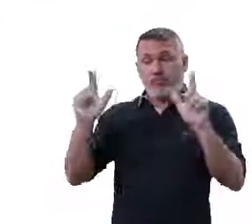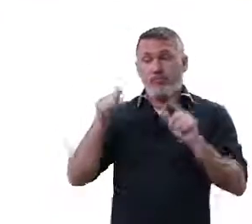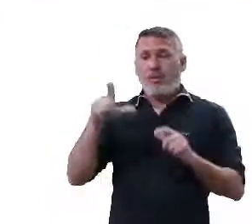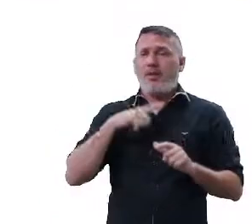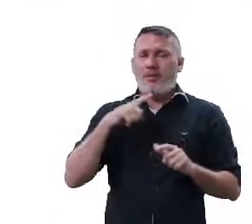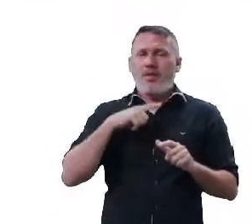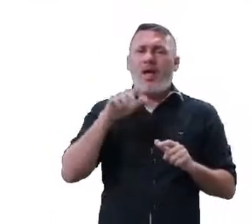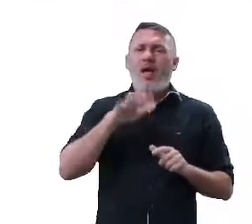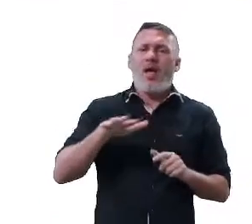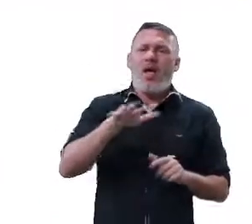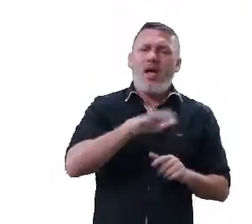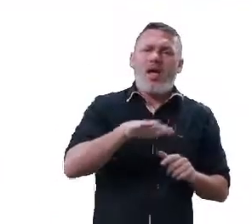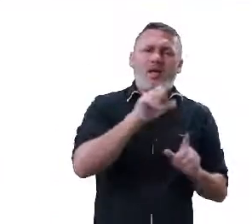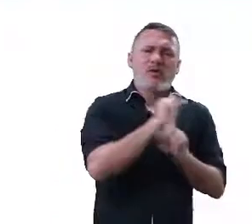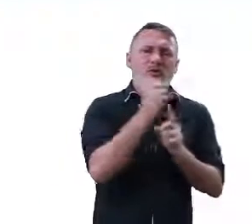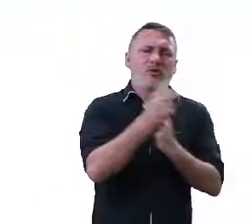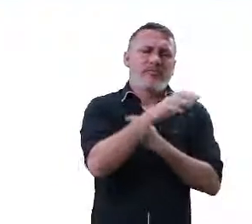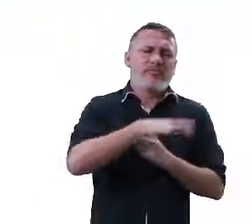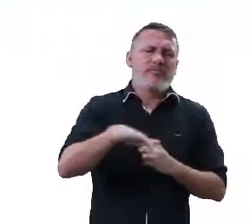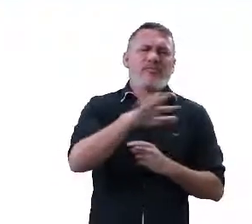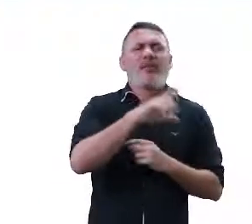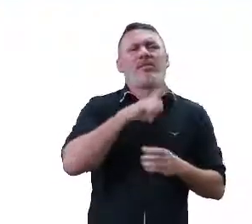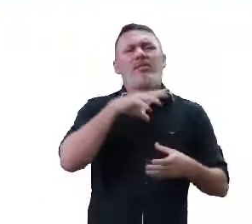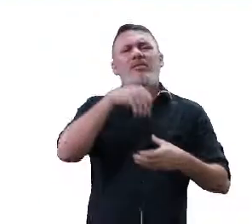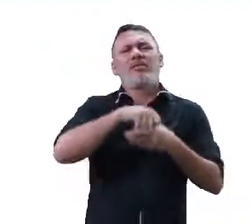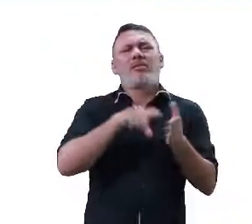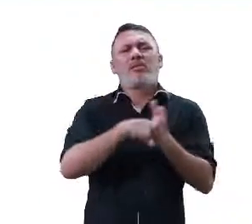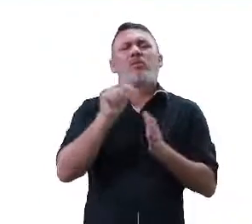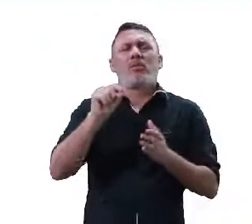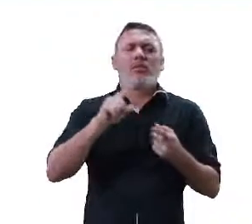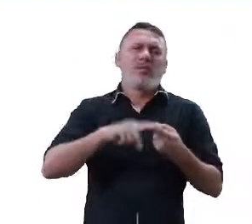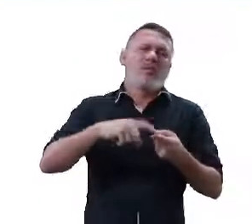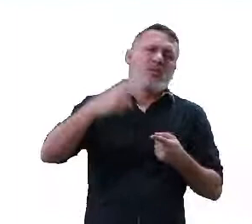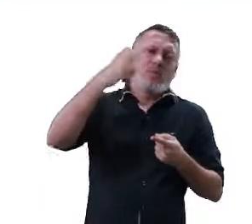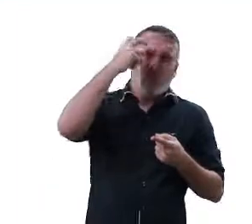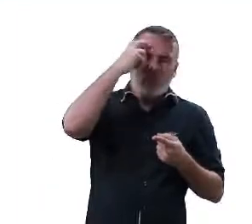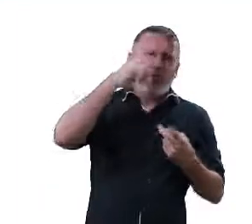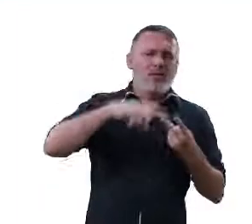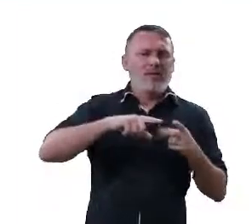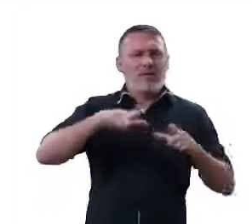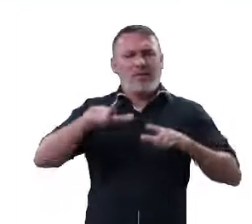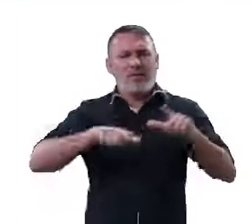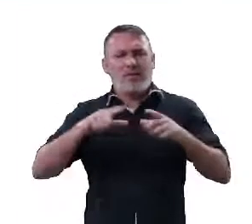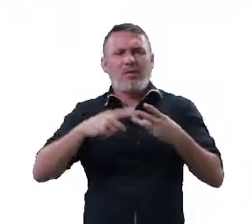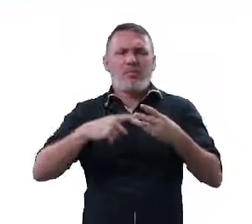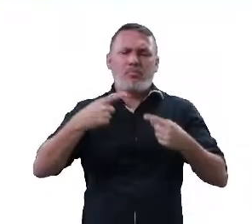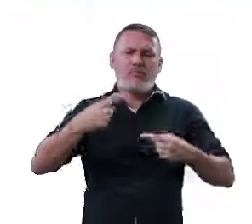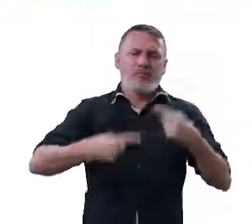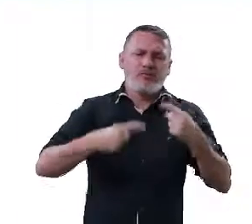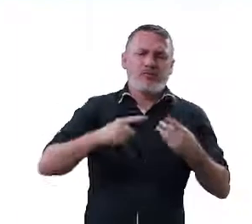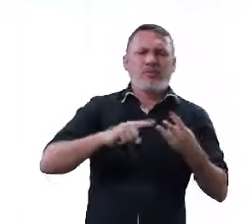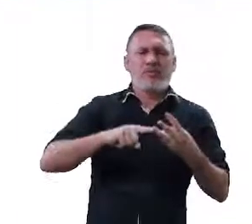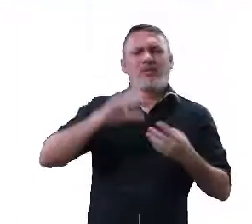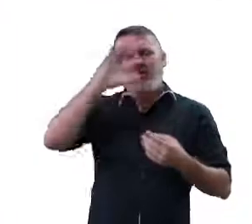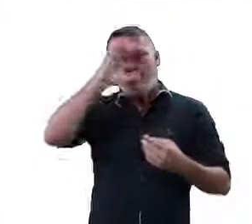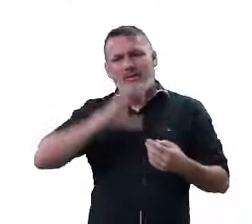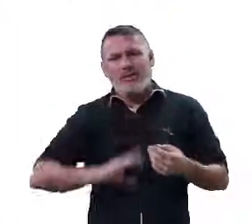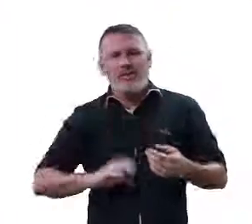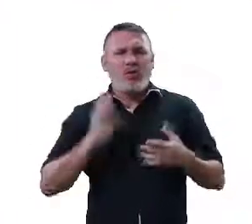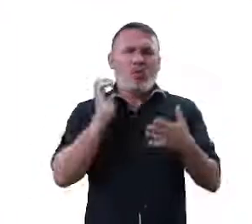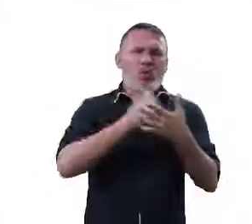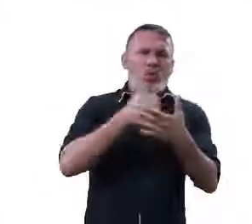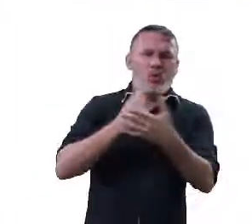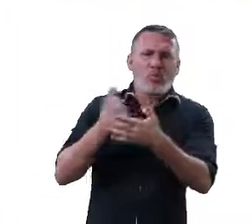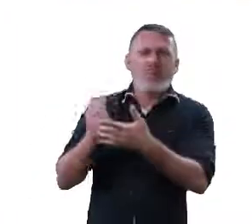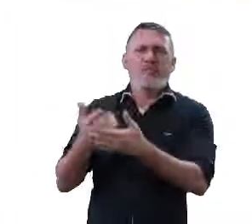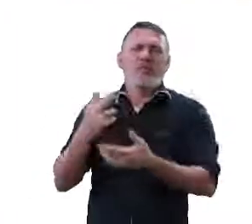são abrangidas pela sociologia. Temos a cultura, o trabalho, política, cidadania, economia, consumo, religião, etc. E o interessante é